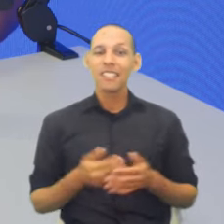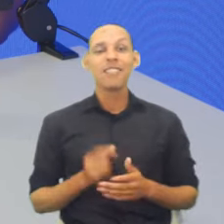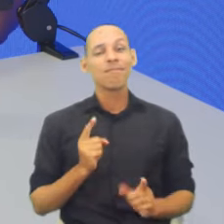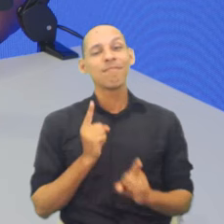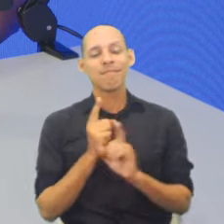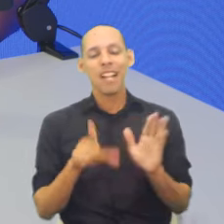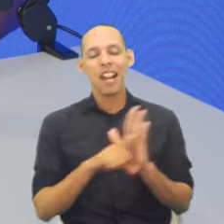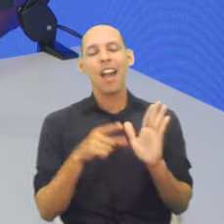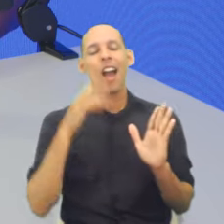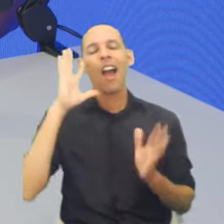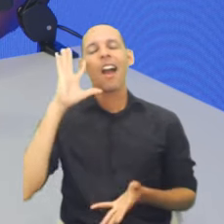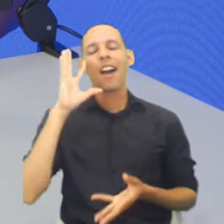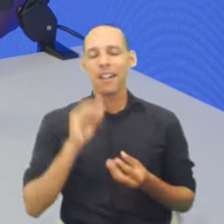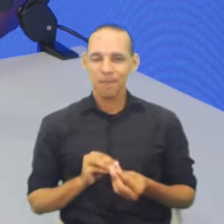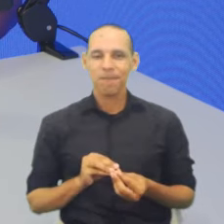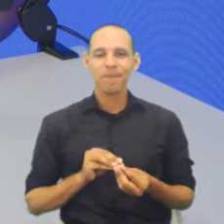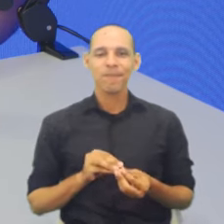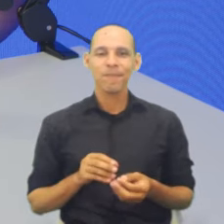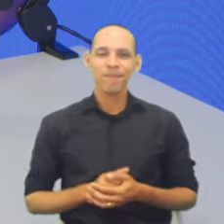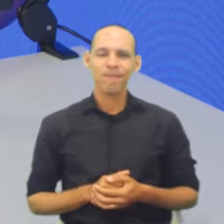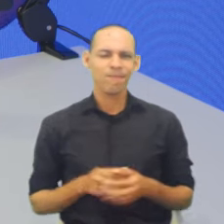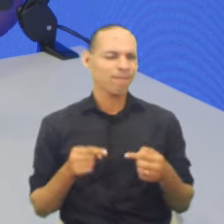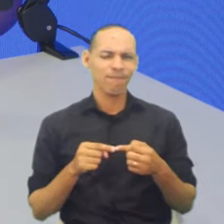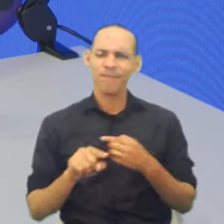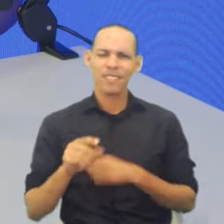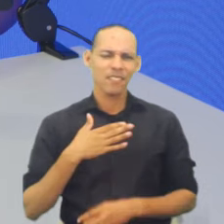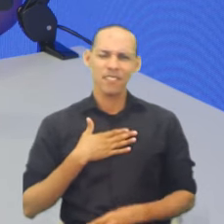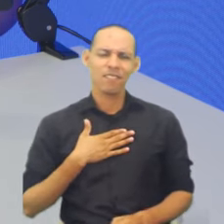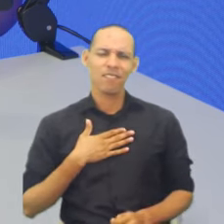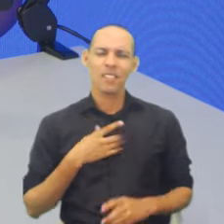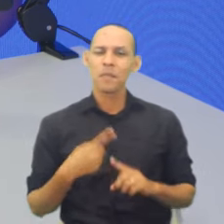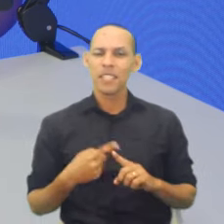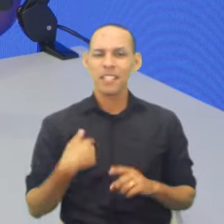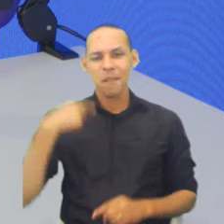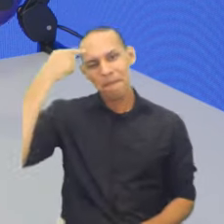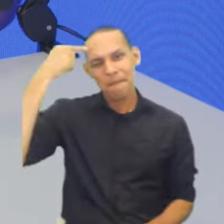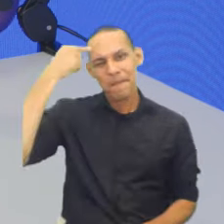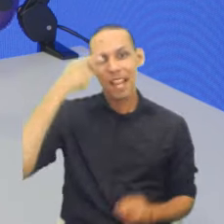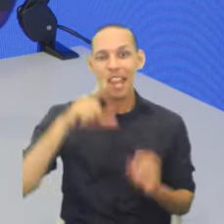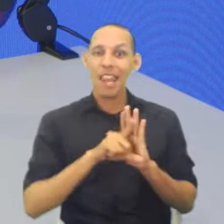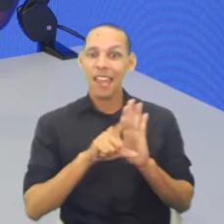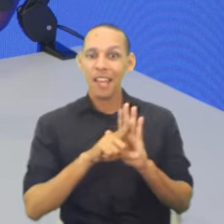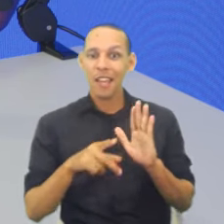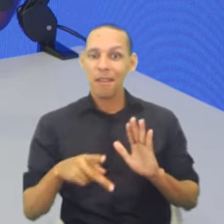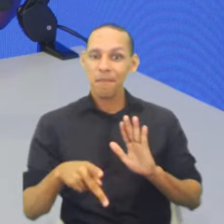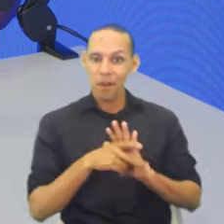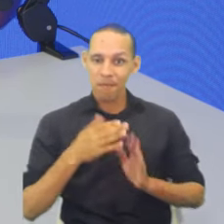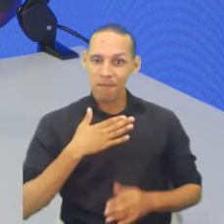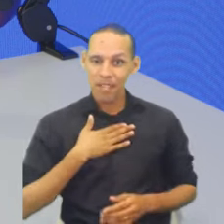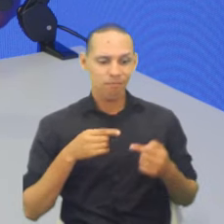lei fui fui entender a lei inicialmente não fazia sentido para mim porque quando eu penso na lei para mim de fato ela não faz